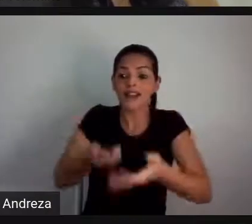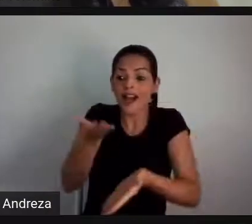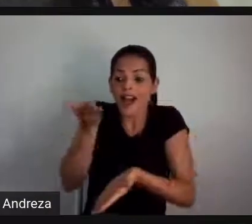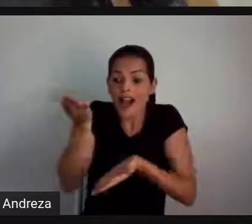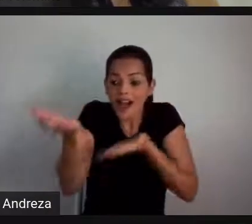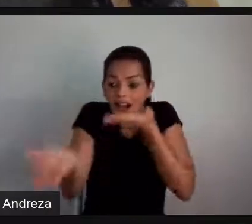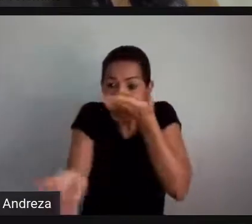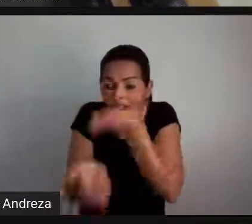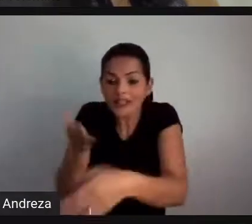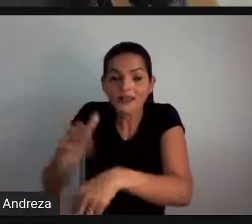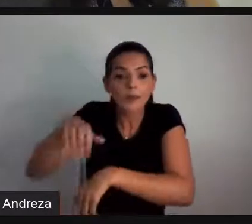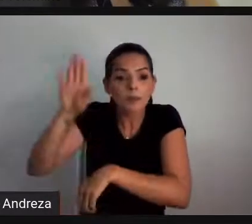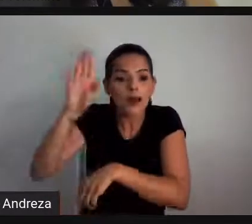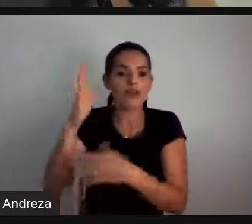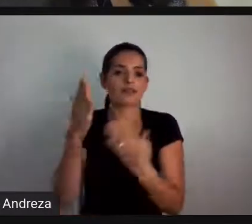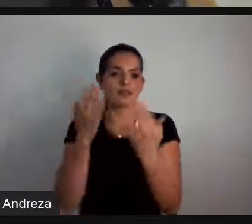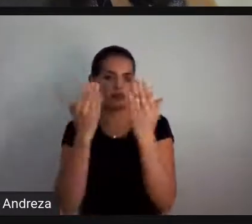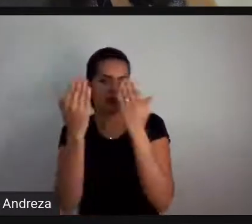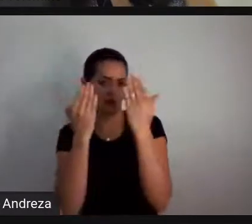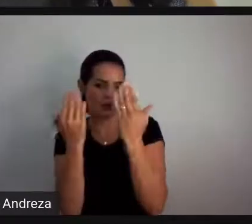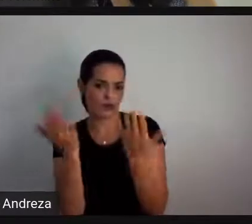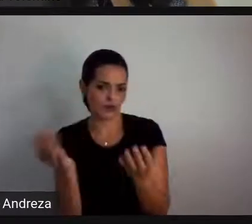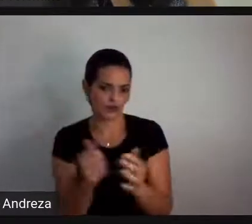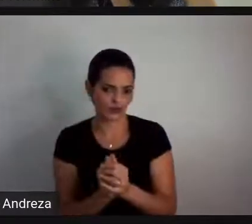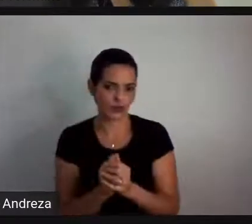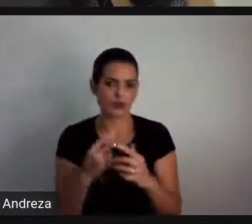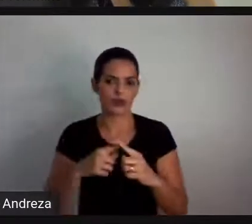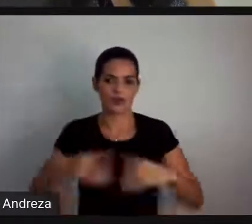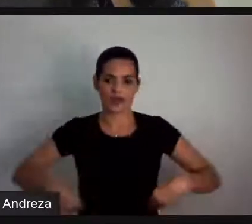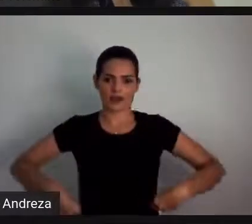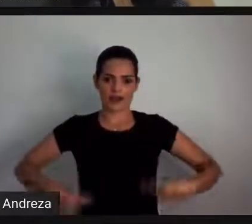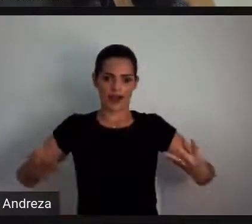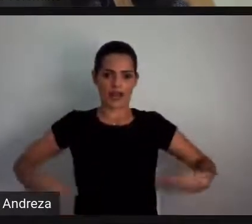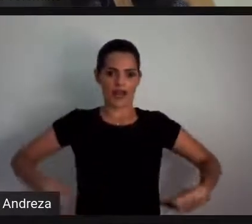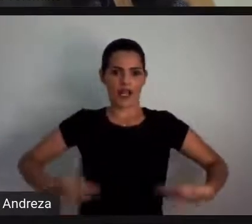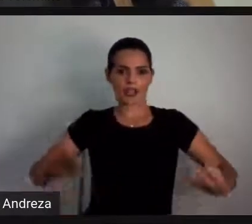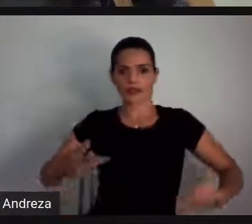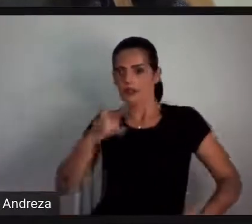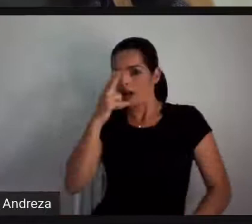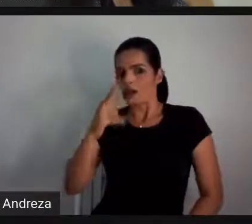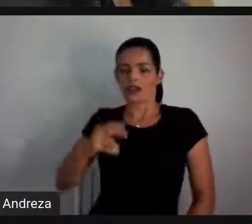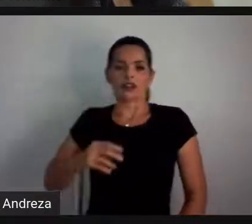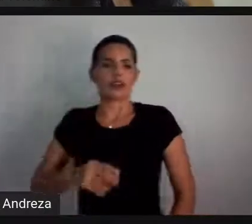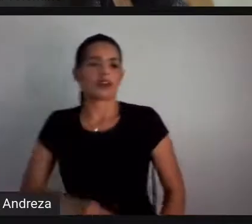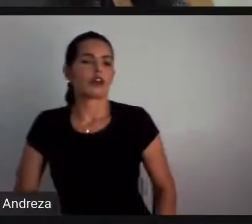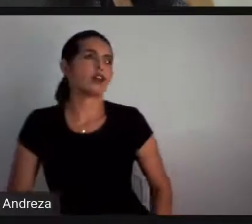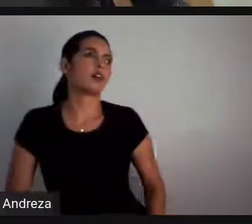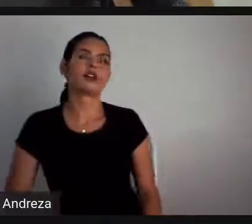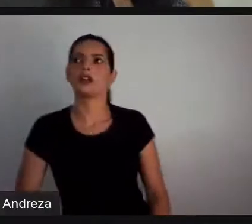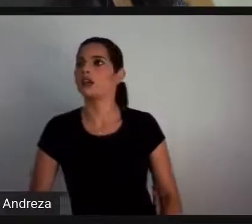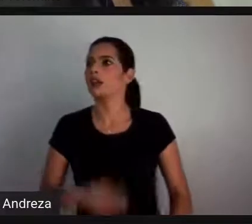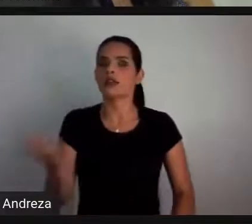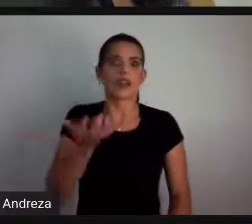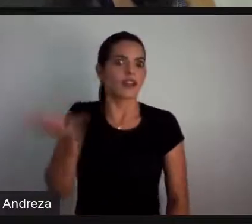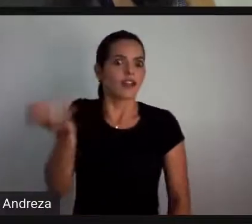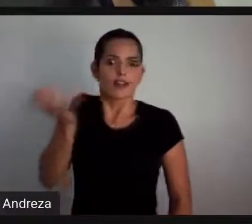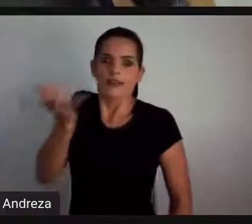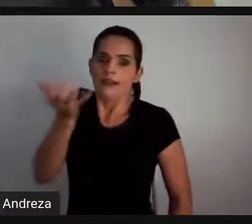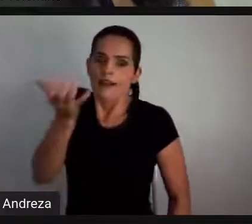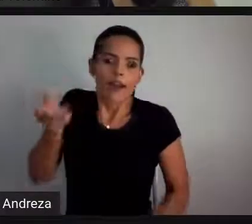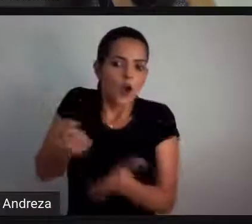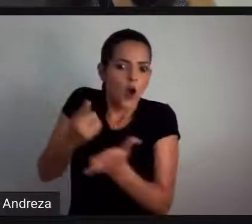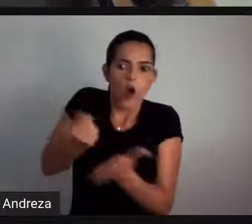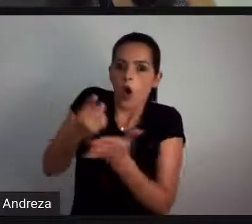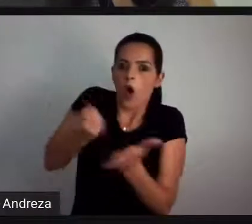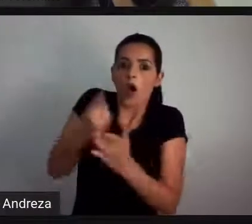ponto de vista emocional, né? Que aí a gente vai para os gastos impulsivos frequentes, para os gastos compulsivos, para essa pessoa que desenvolveu